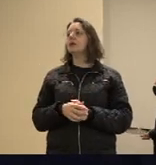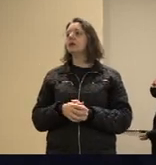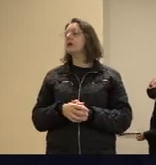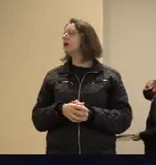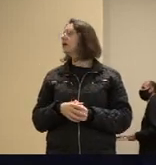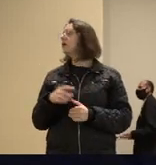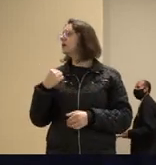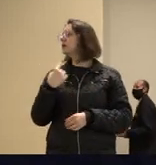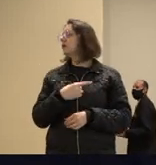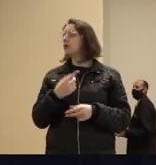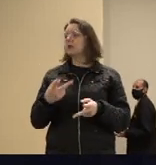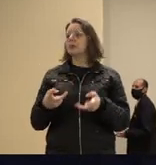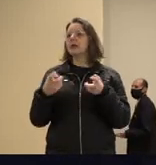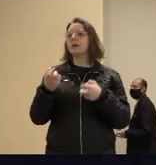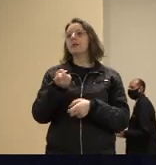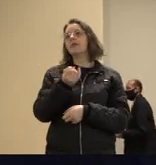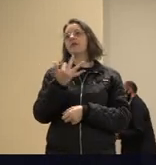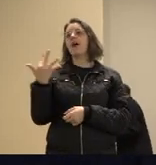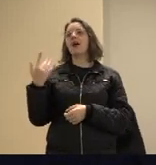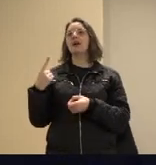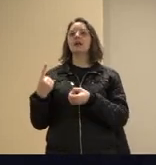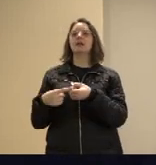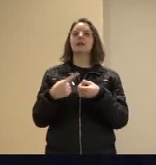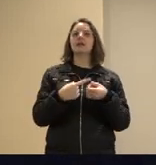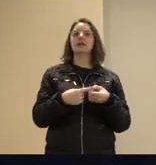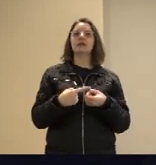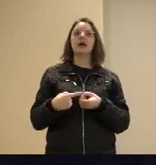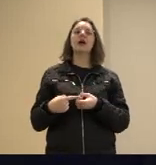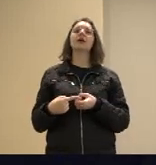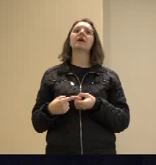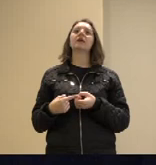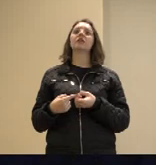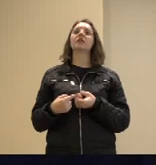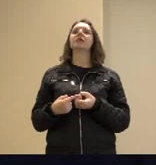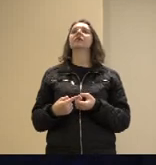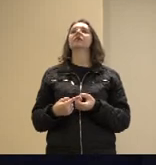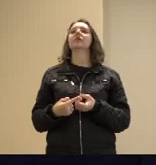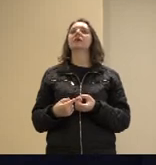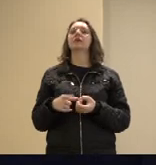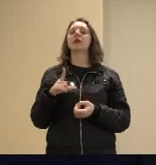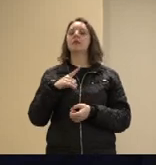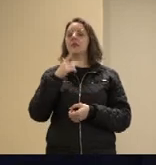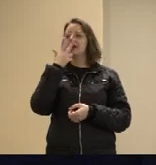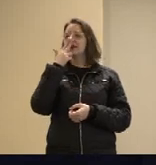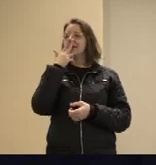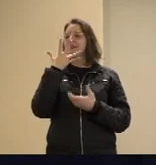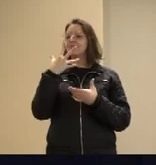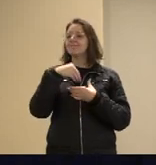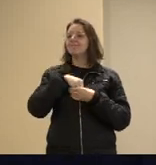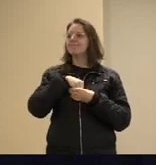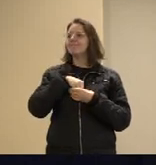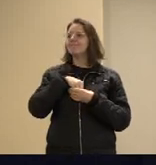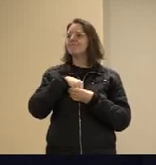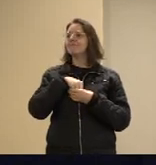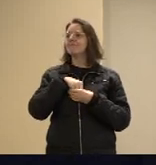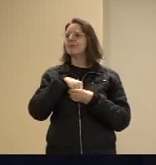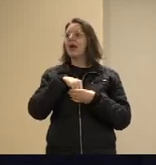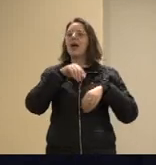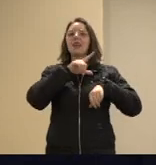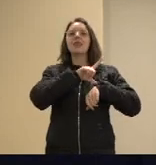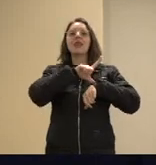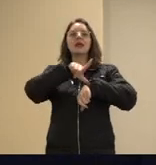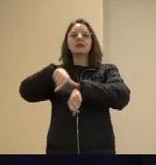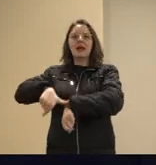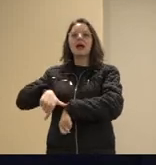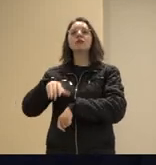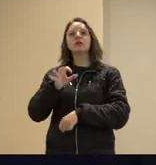percebemos que muitos municípios estão assim, como é que diz a minha colega Maristela, a pé e atrasados.